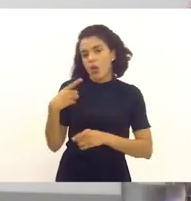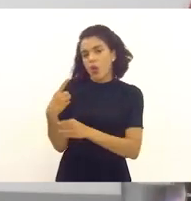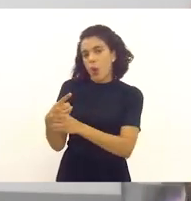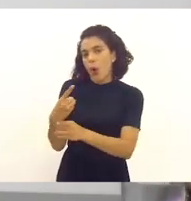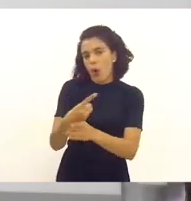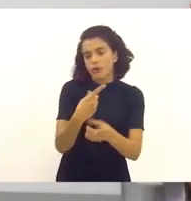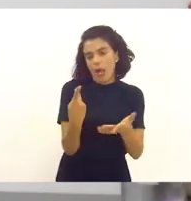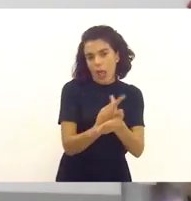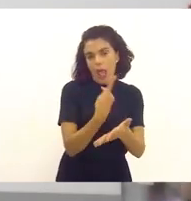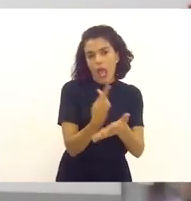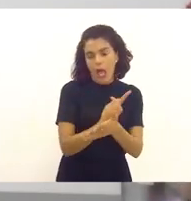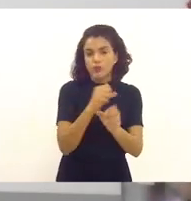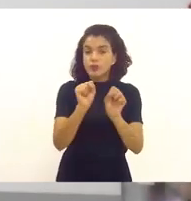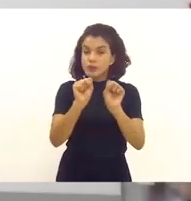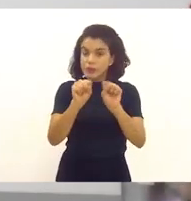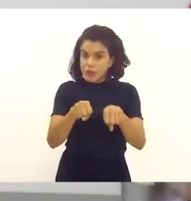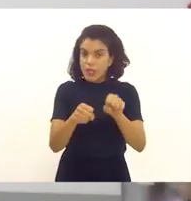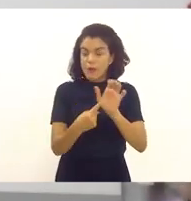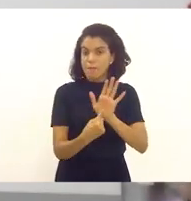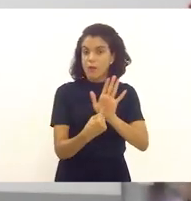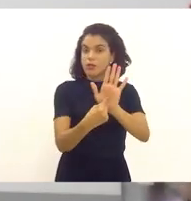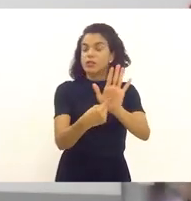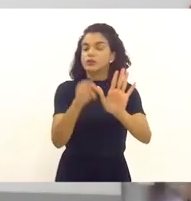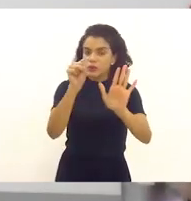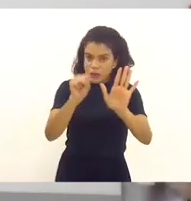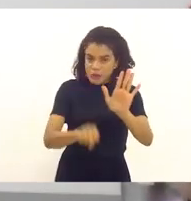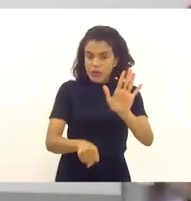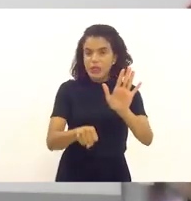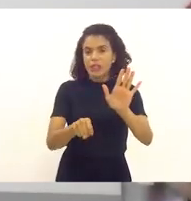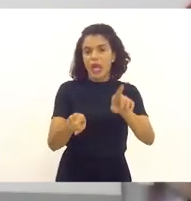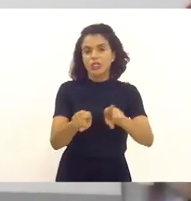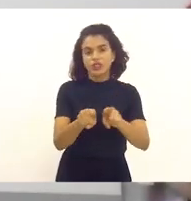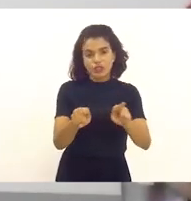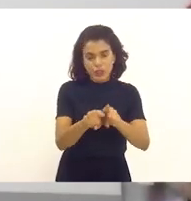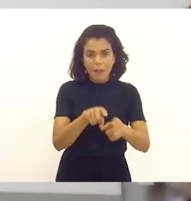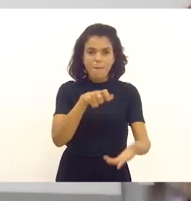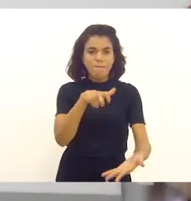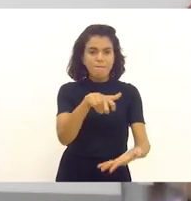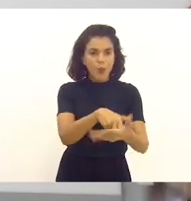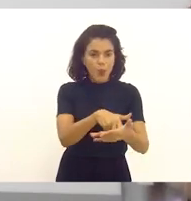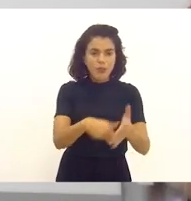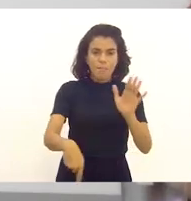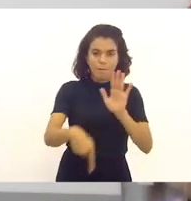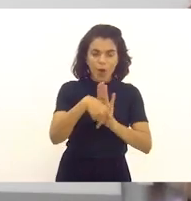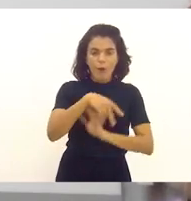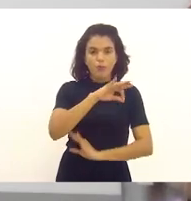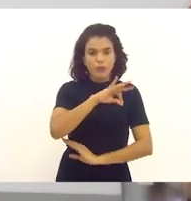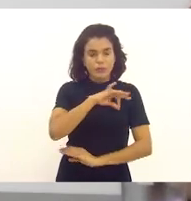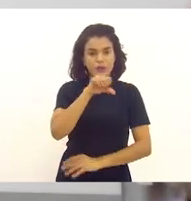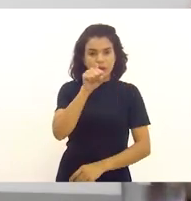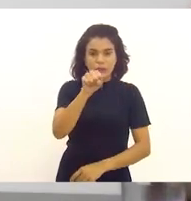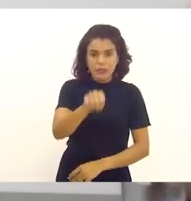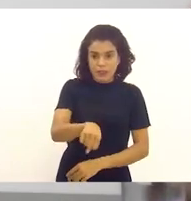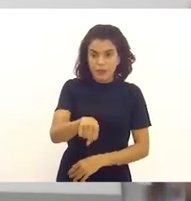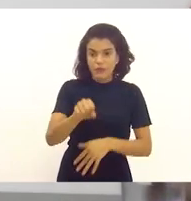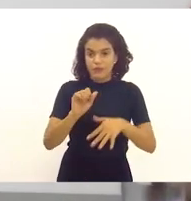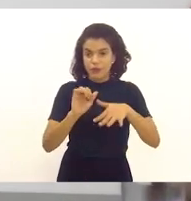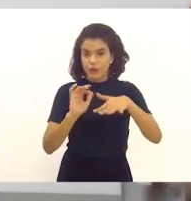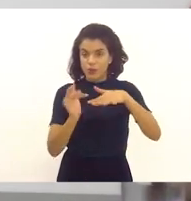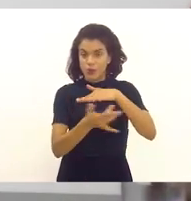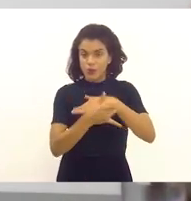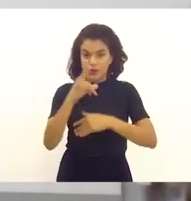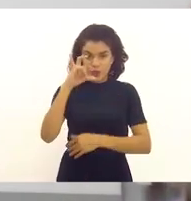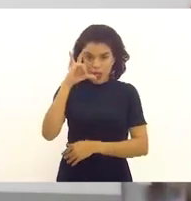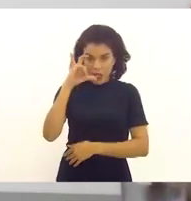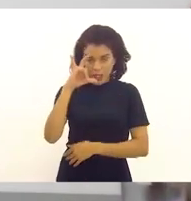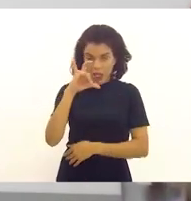para ser apontados Sim a gente corta na carne sim eh dentro lá do Instagram do departamento de